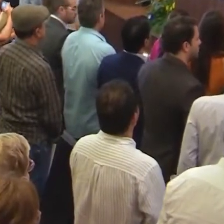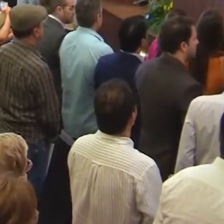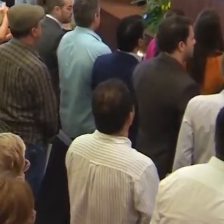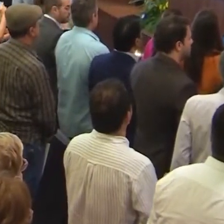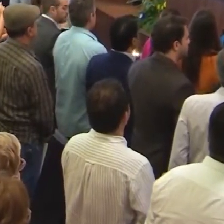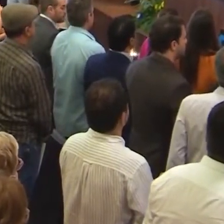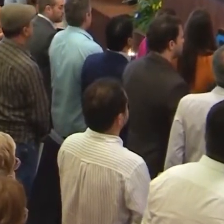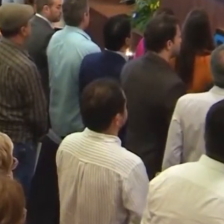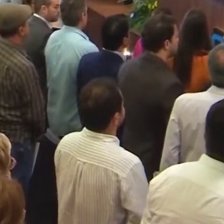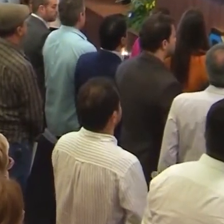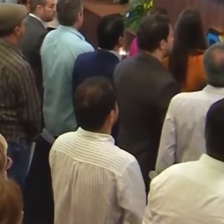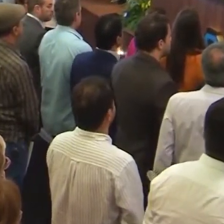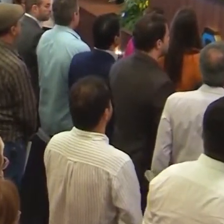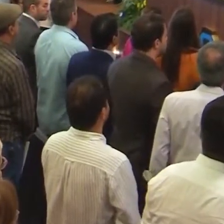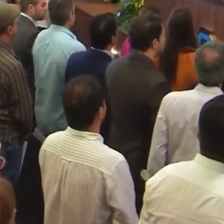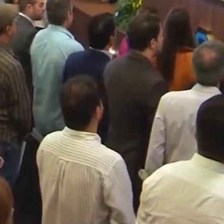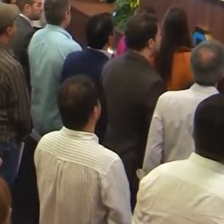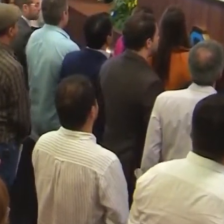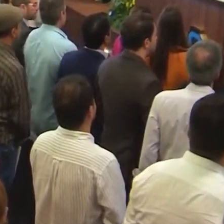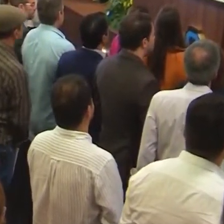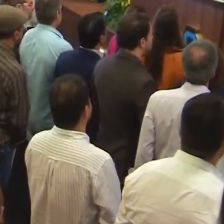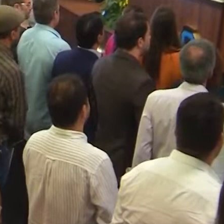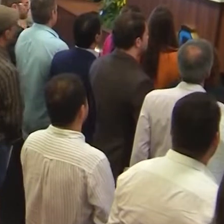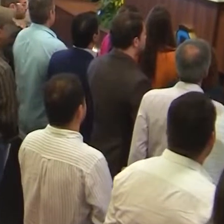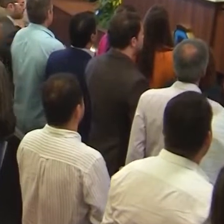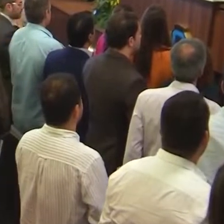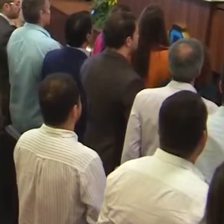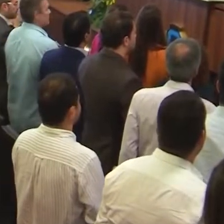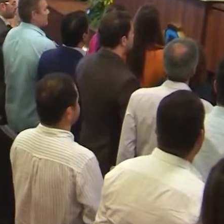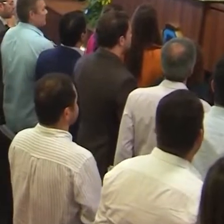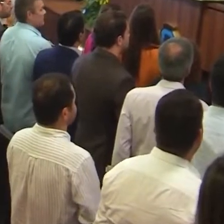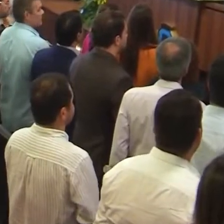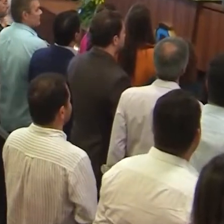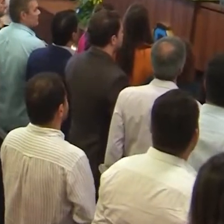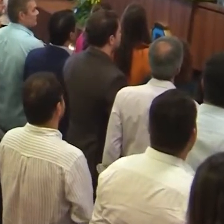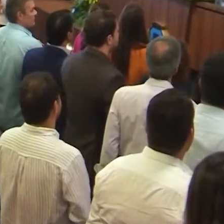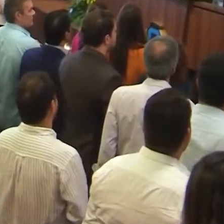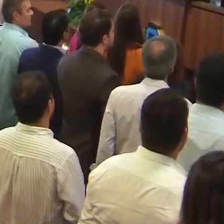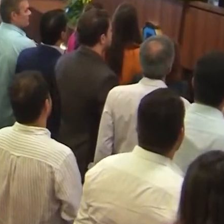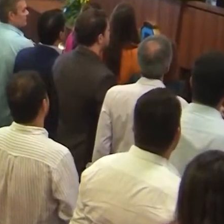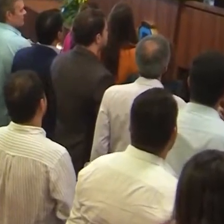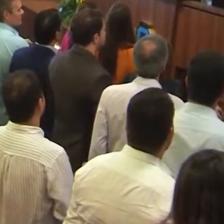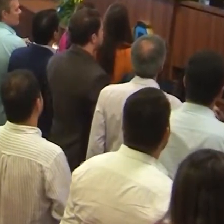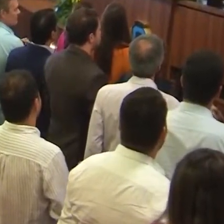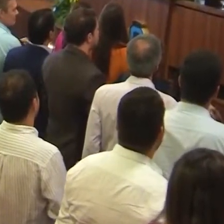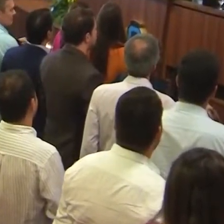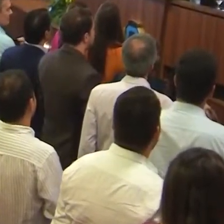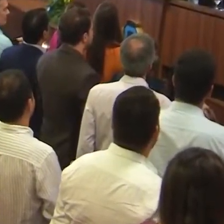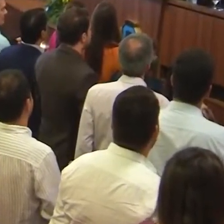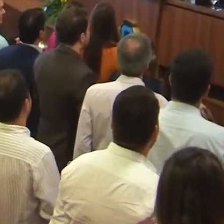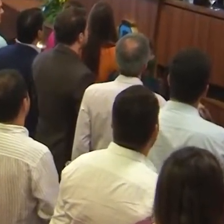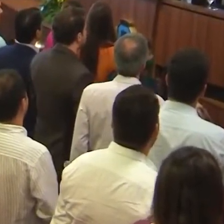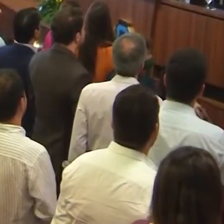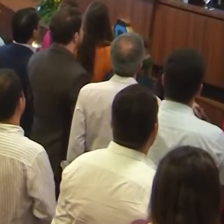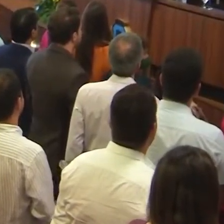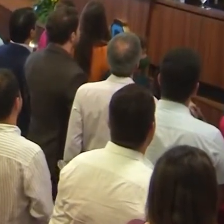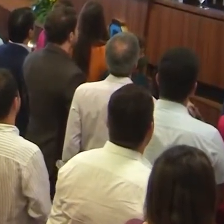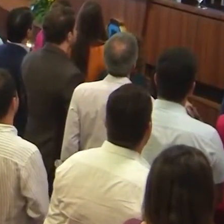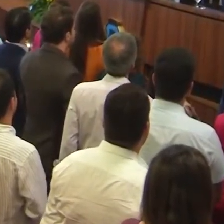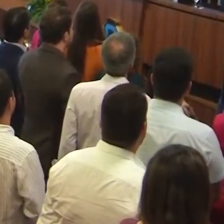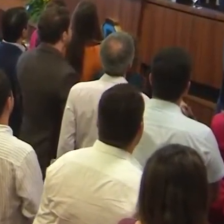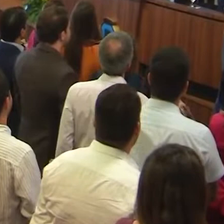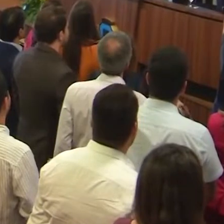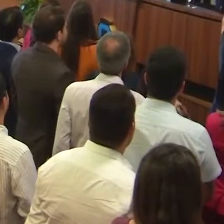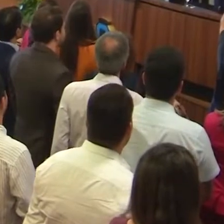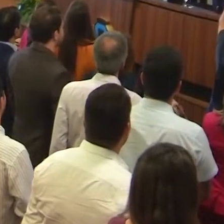verdadeira. Entre outras vidas que trazer a pátria amada, os filhos deste sol és mais